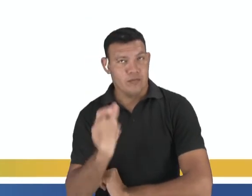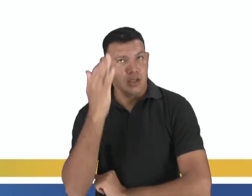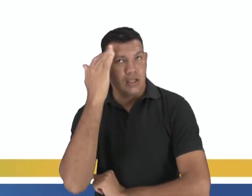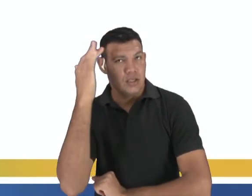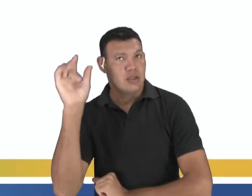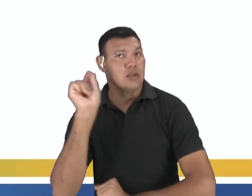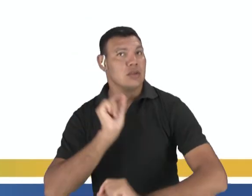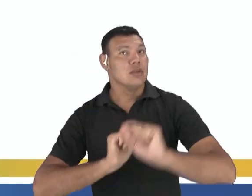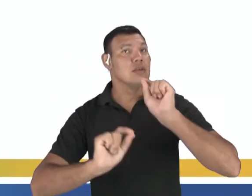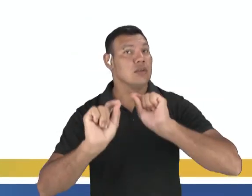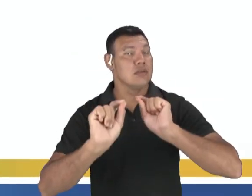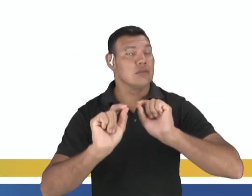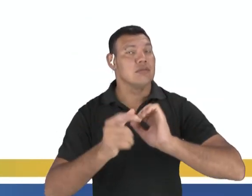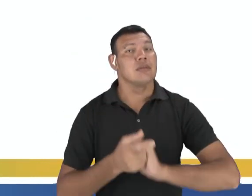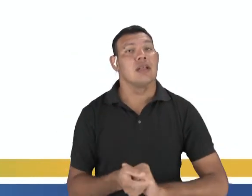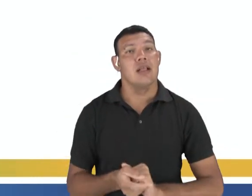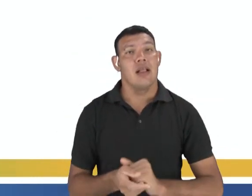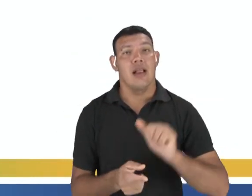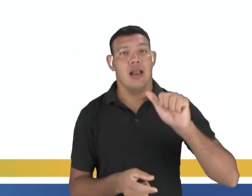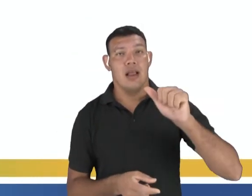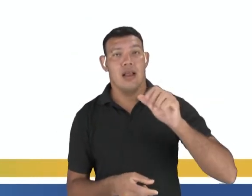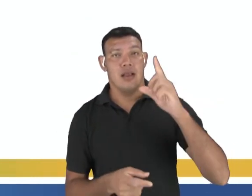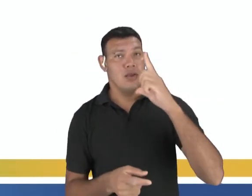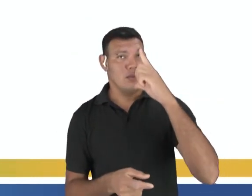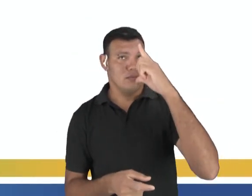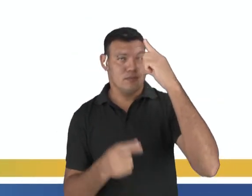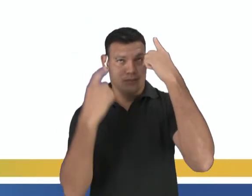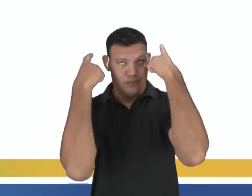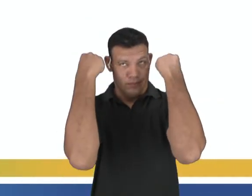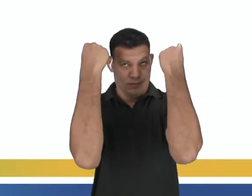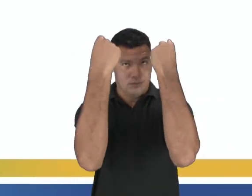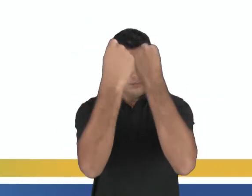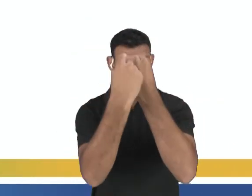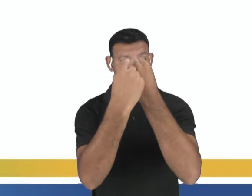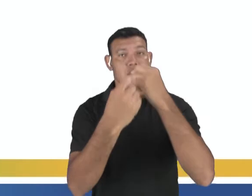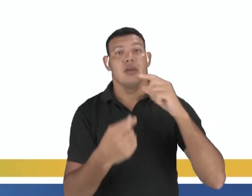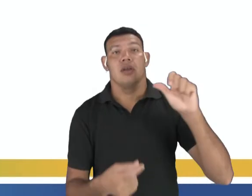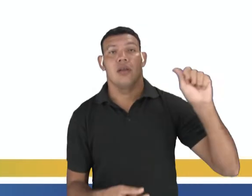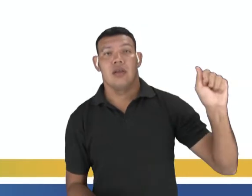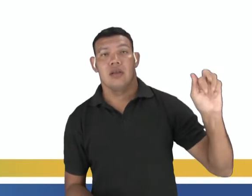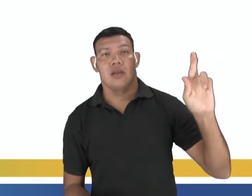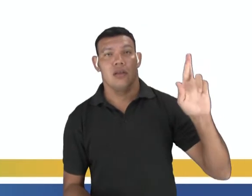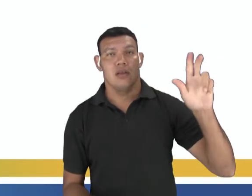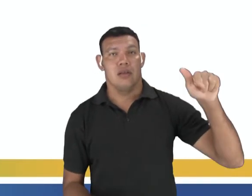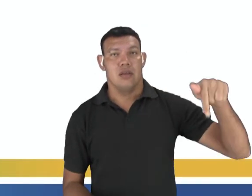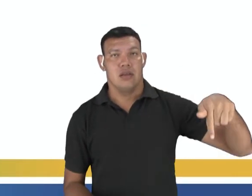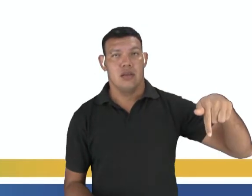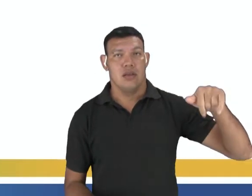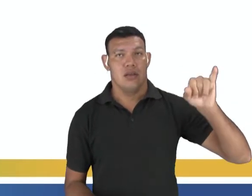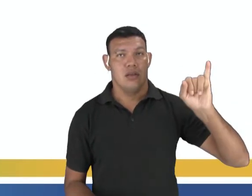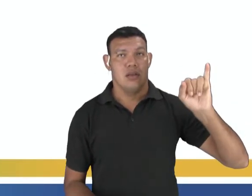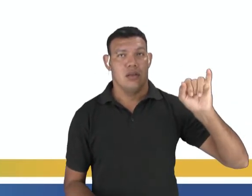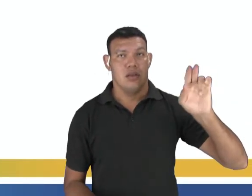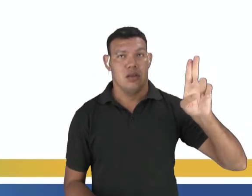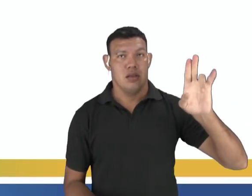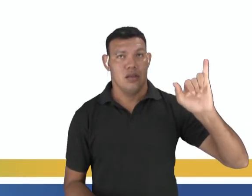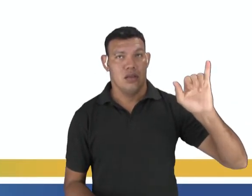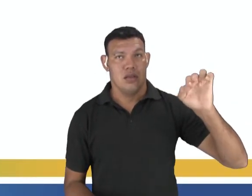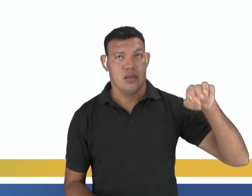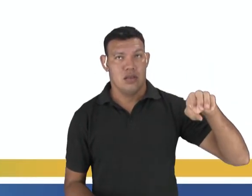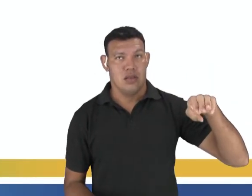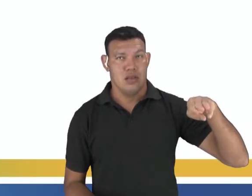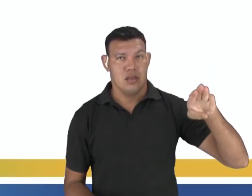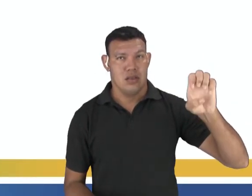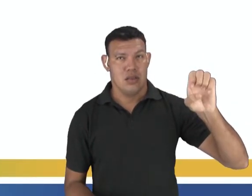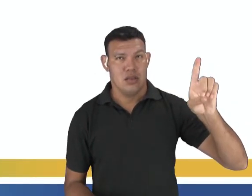que o C, como eu já falei antes, né, anteriormente, o C representa o comprimento da região circular, o π aproximadamente